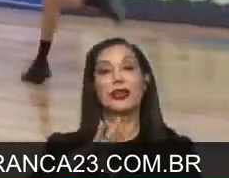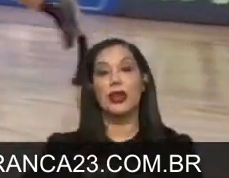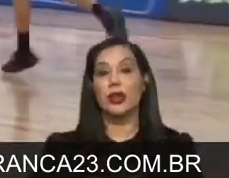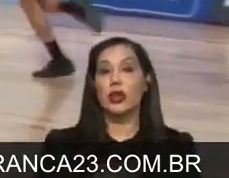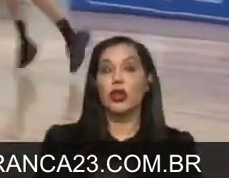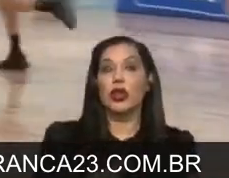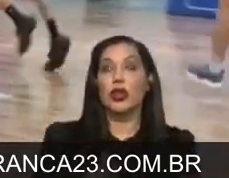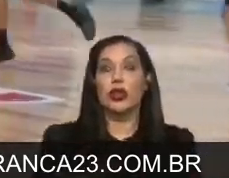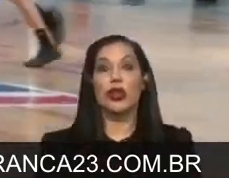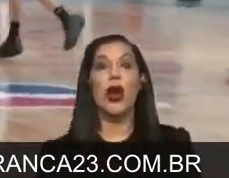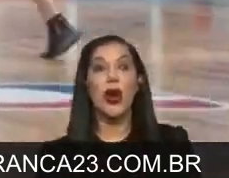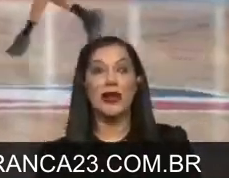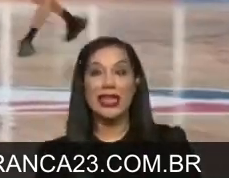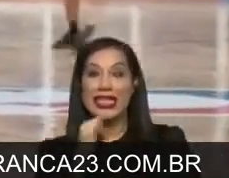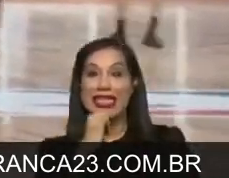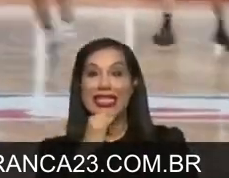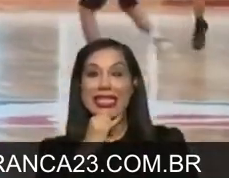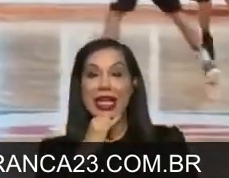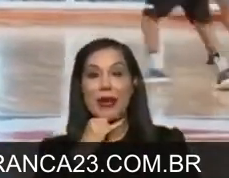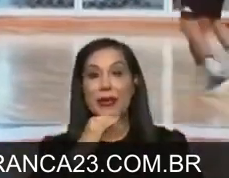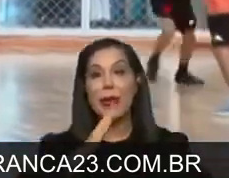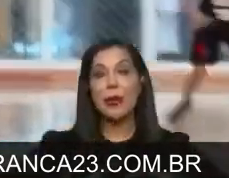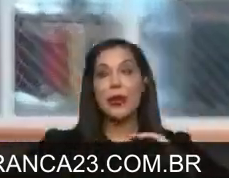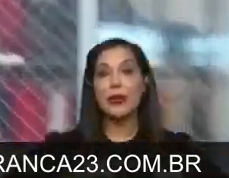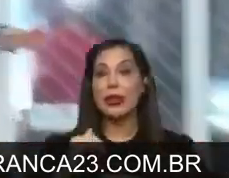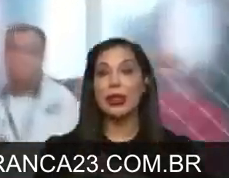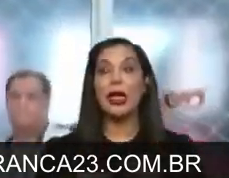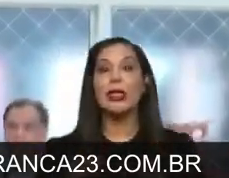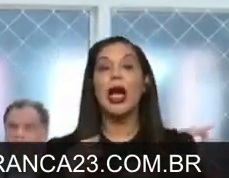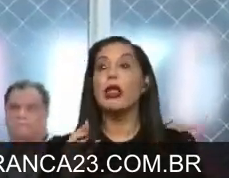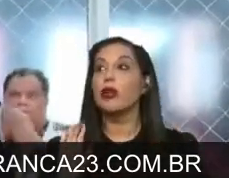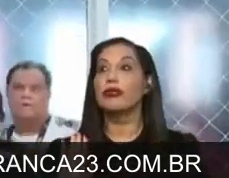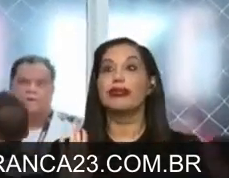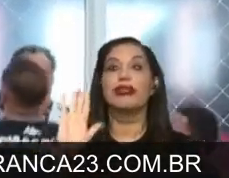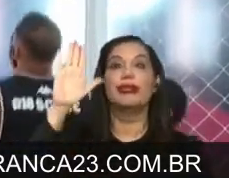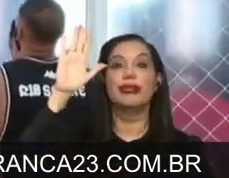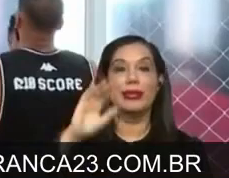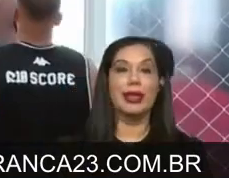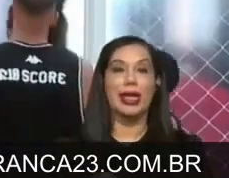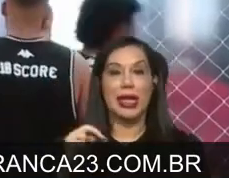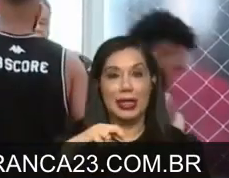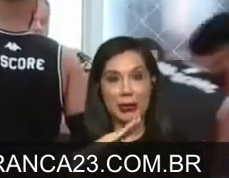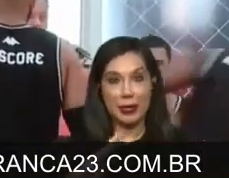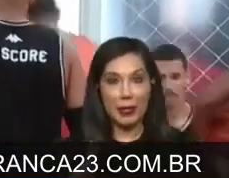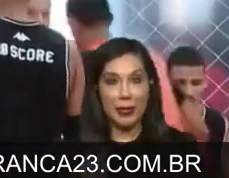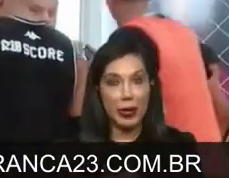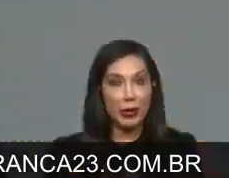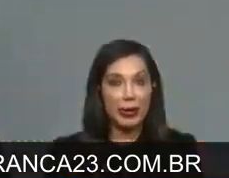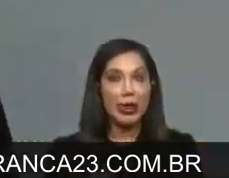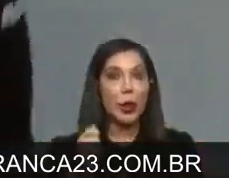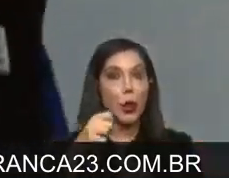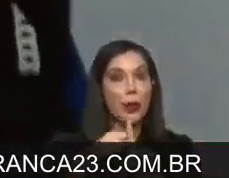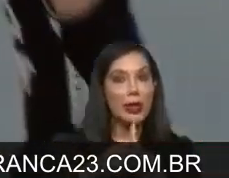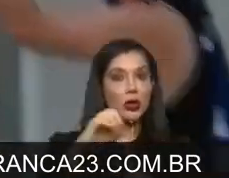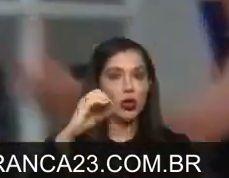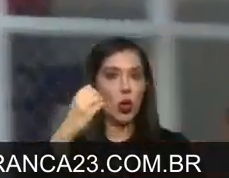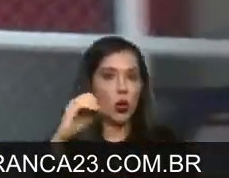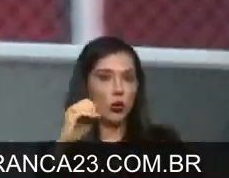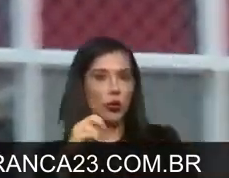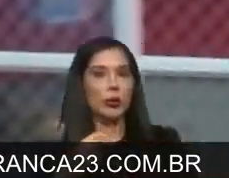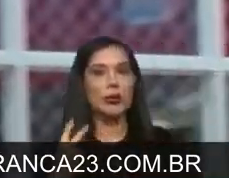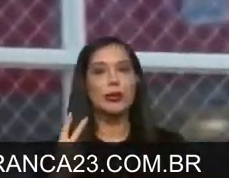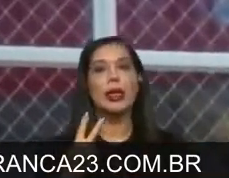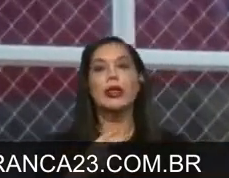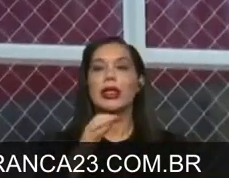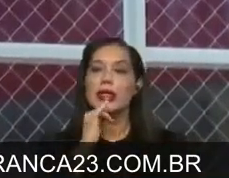nem marcaram os primeiros pontos como profissionais ainda. O NBB deve começar só em outubro. Enquanto isso, os dois